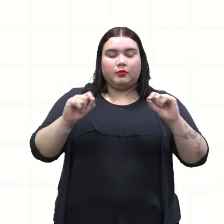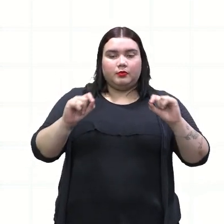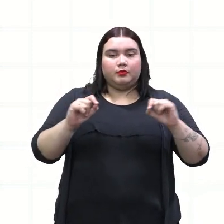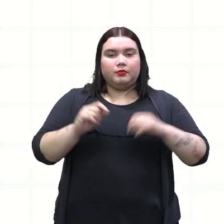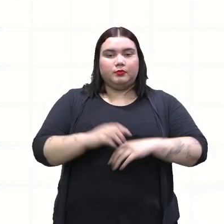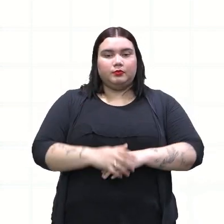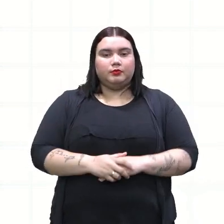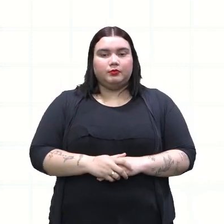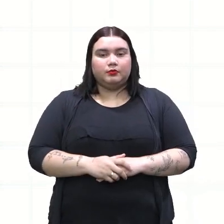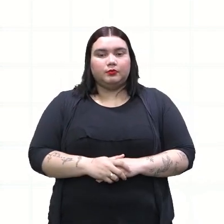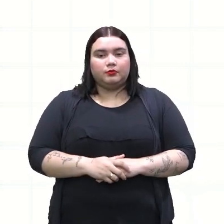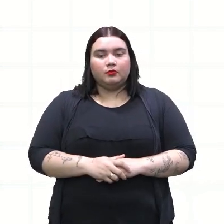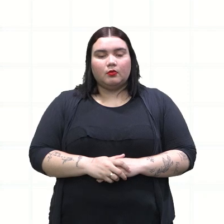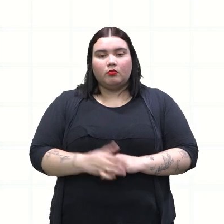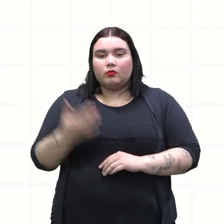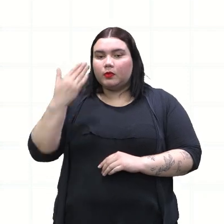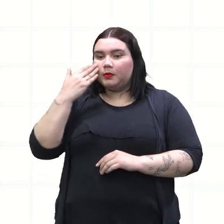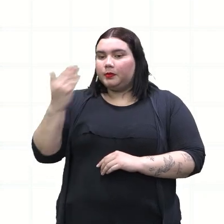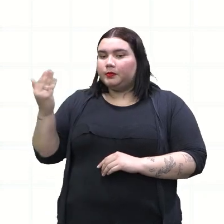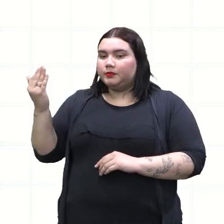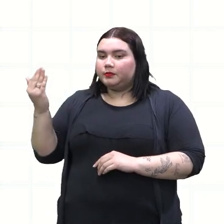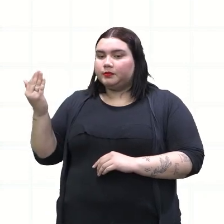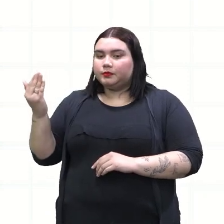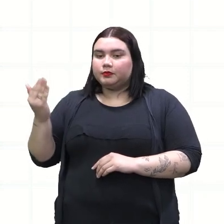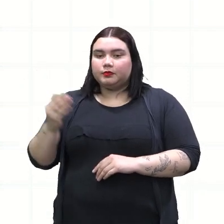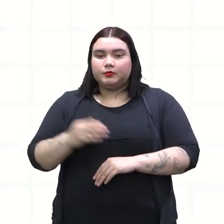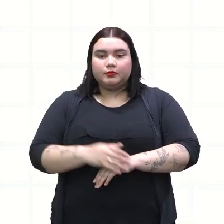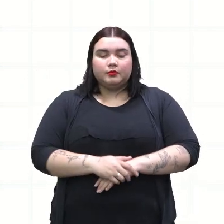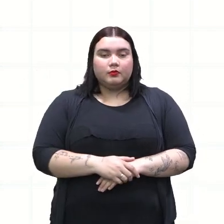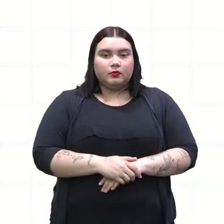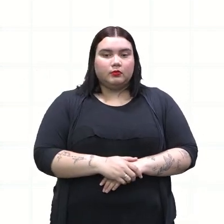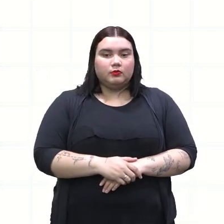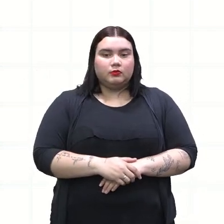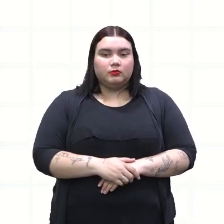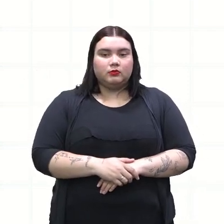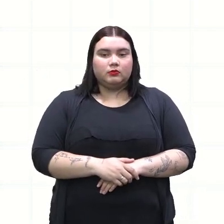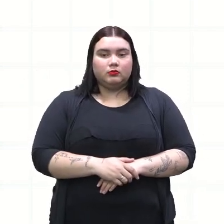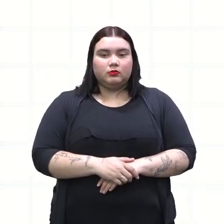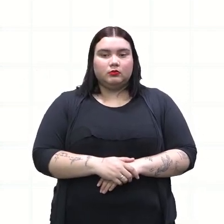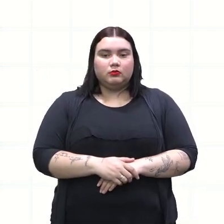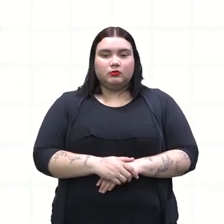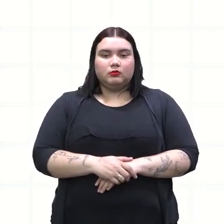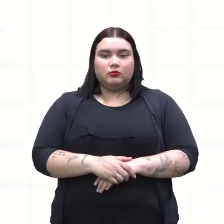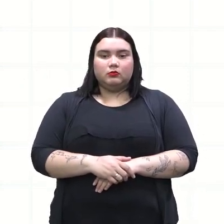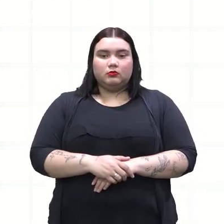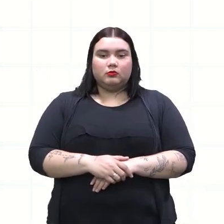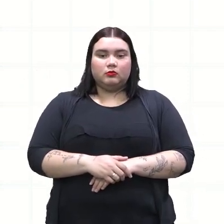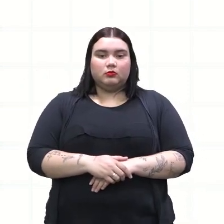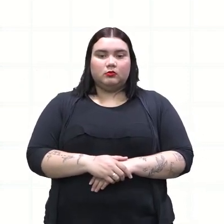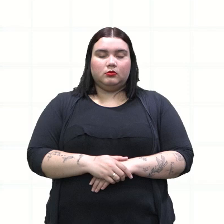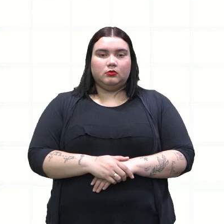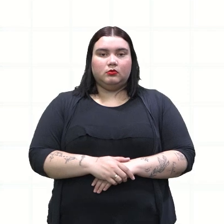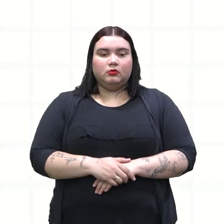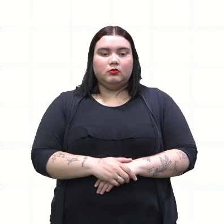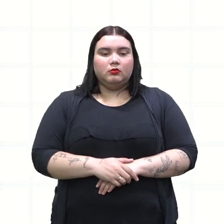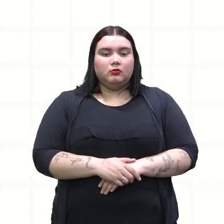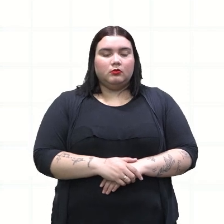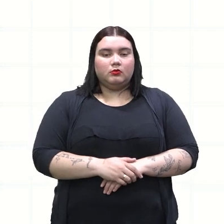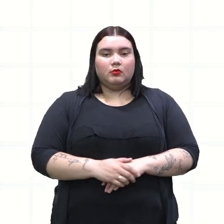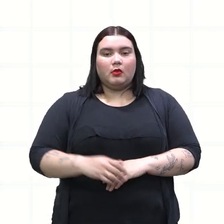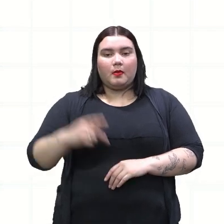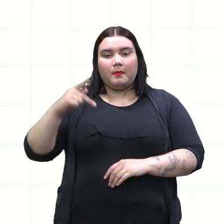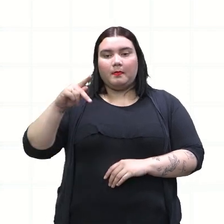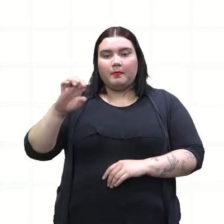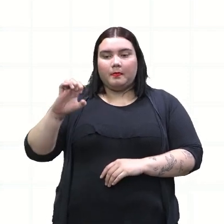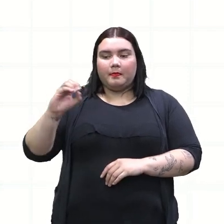People will get engaged to holograms. Então, people é a